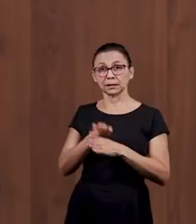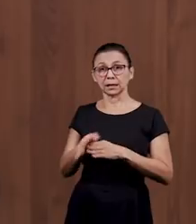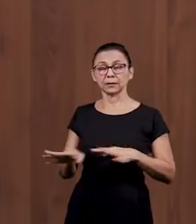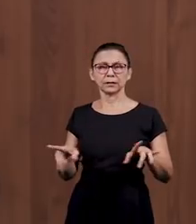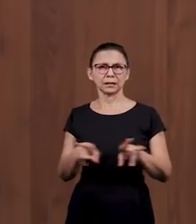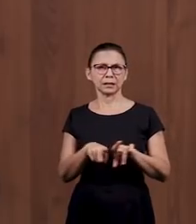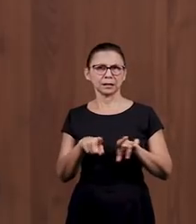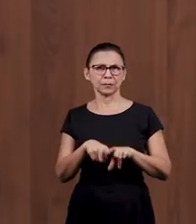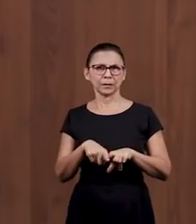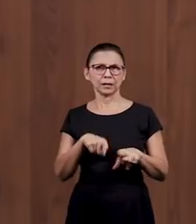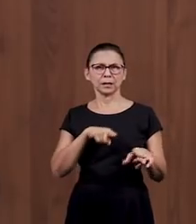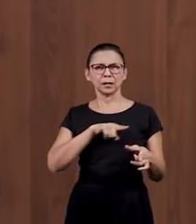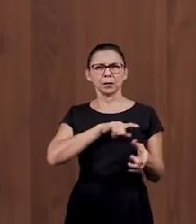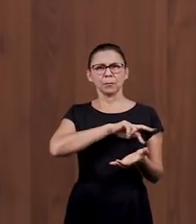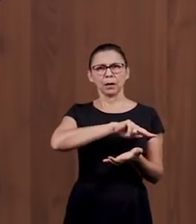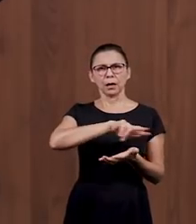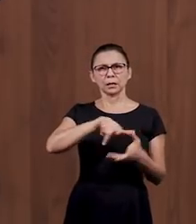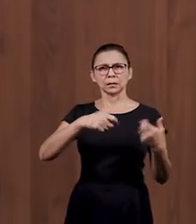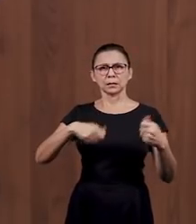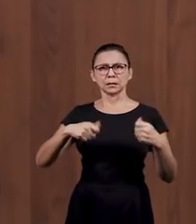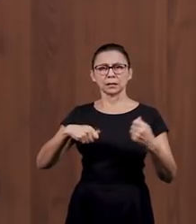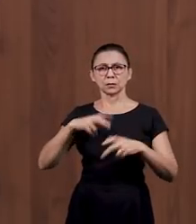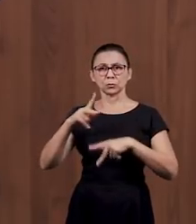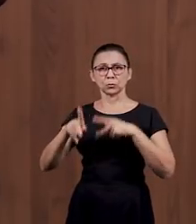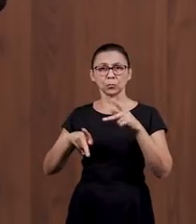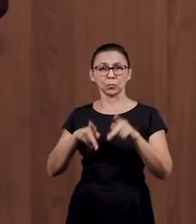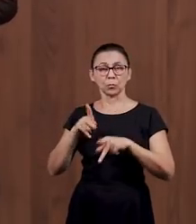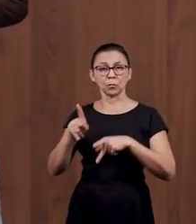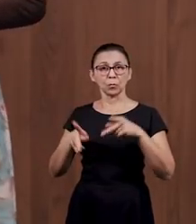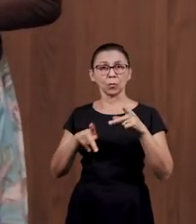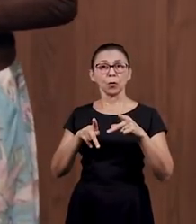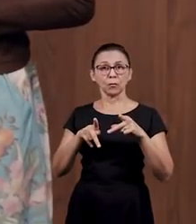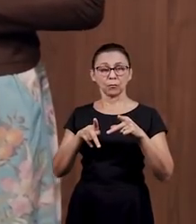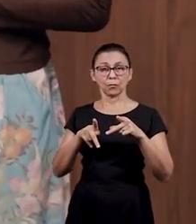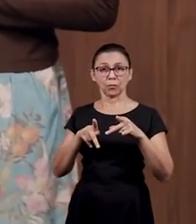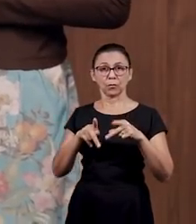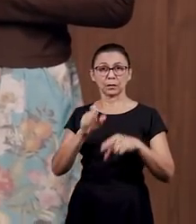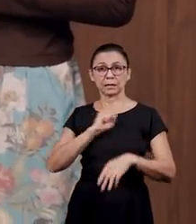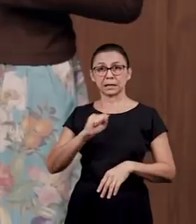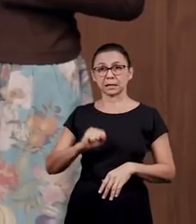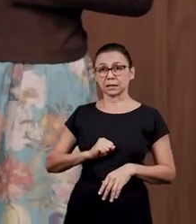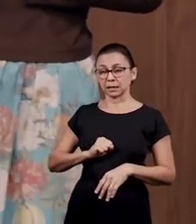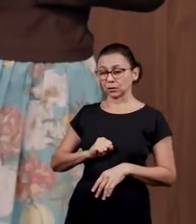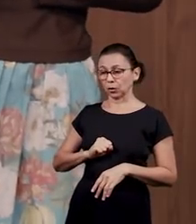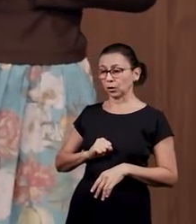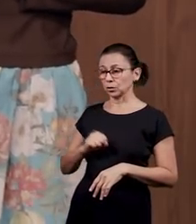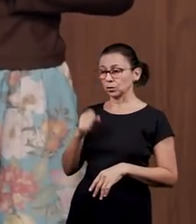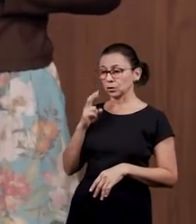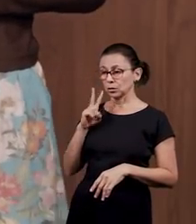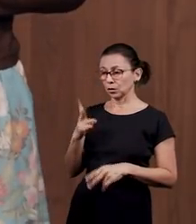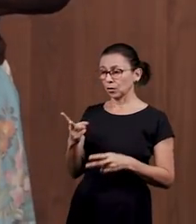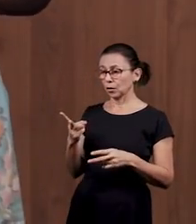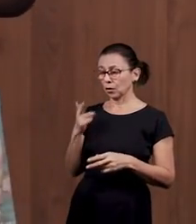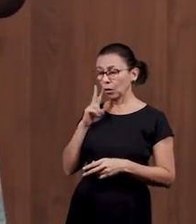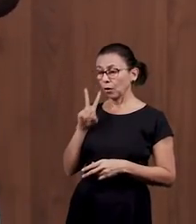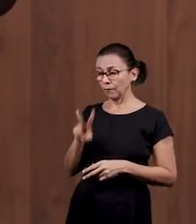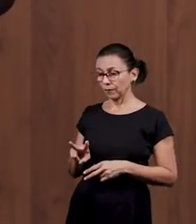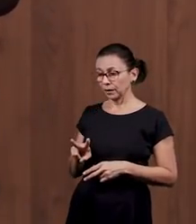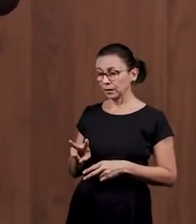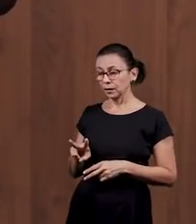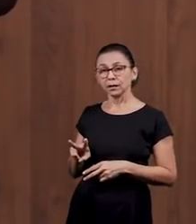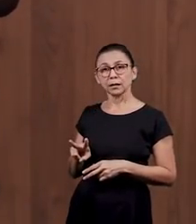do povo, as necessidades do povo ao Senhor. E como Ana e Eucana, que eram